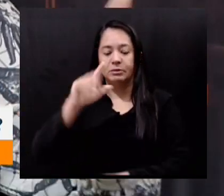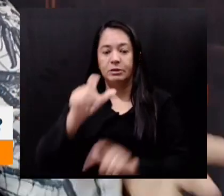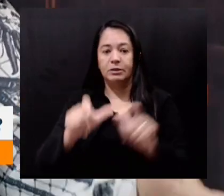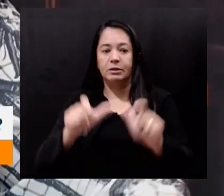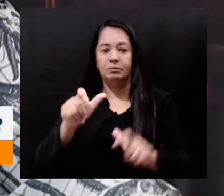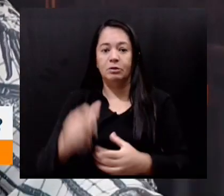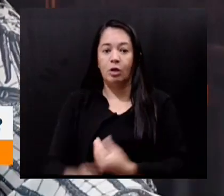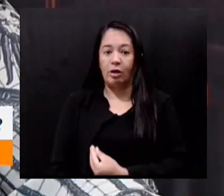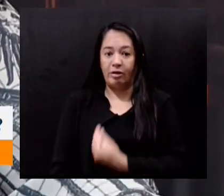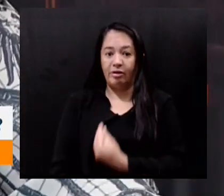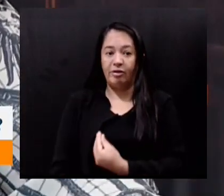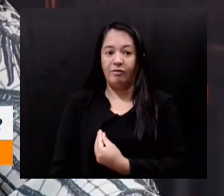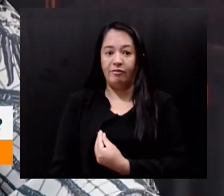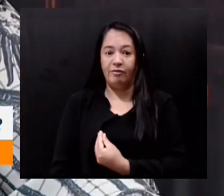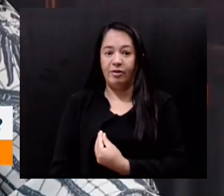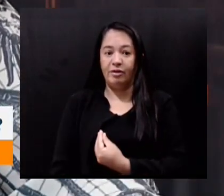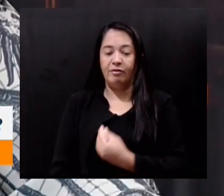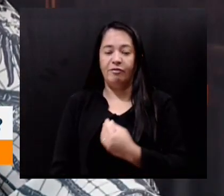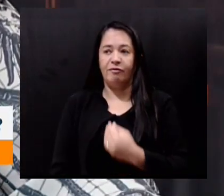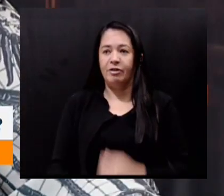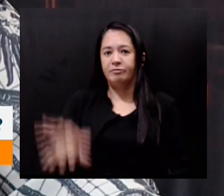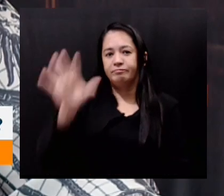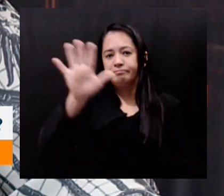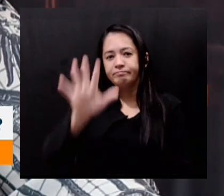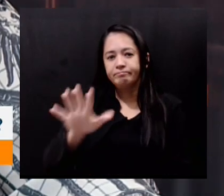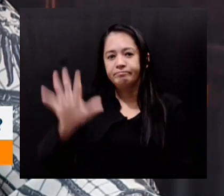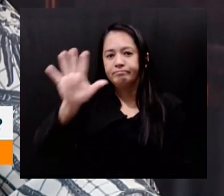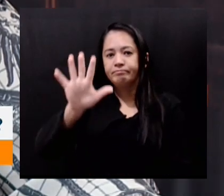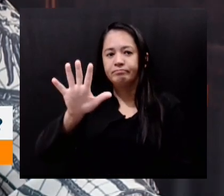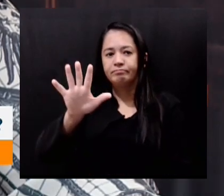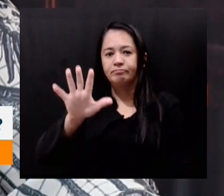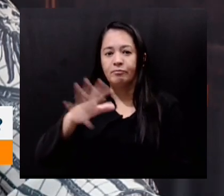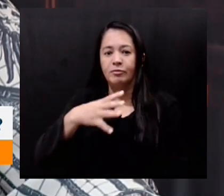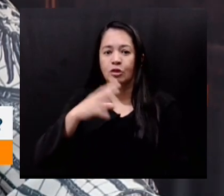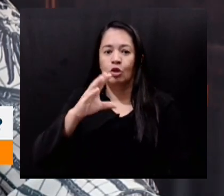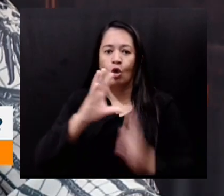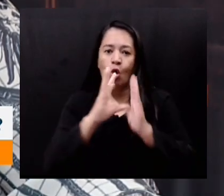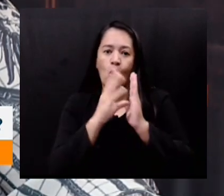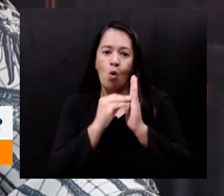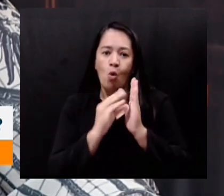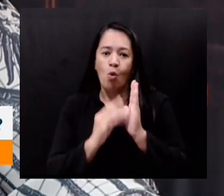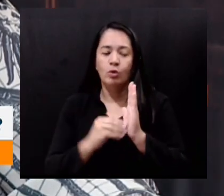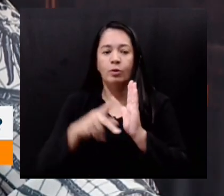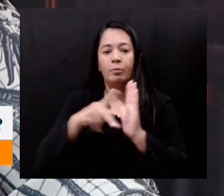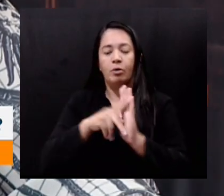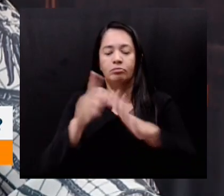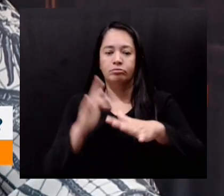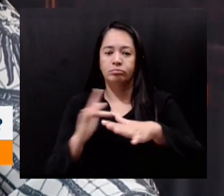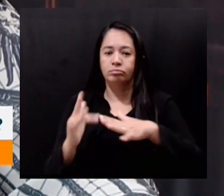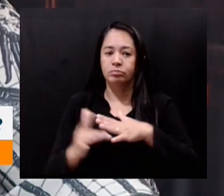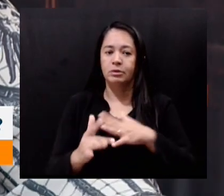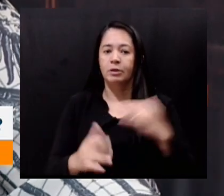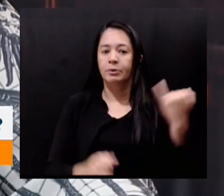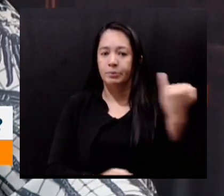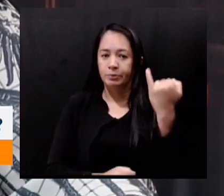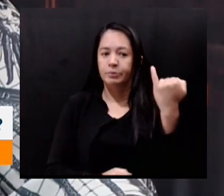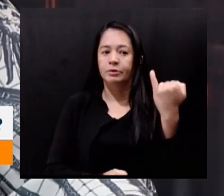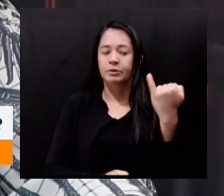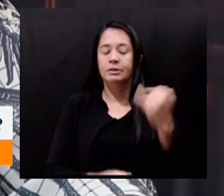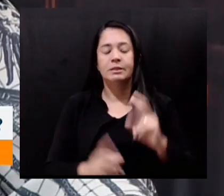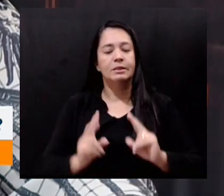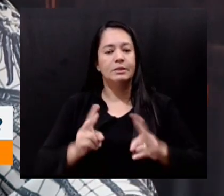da sua imagem ali, do conteúdo da rede social, é muito importante sempre